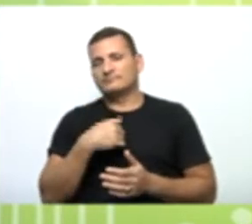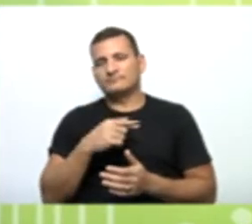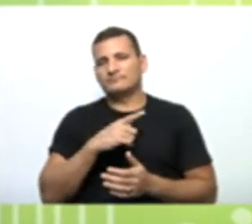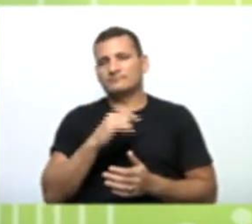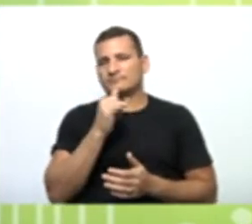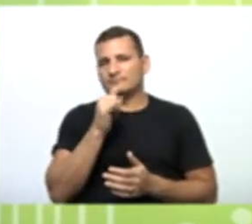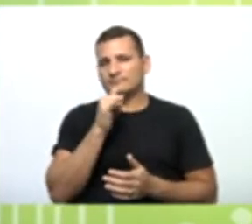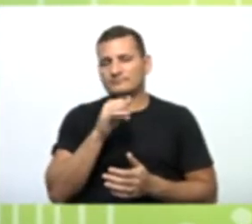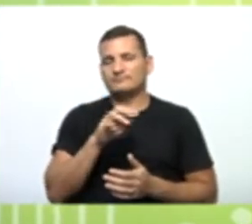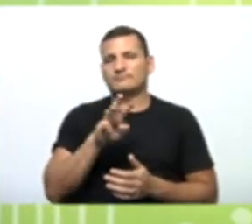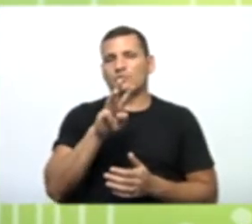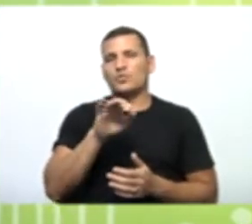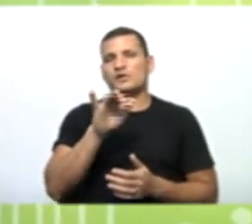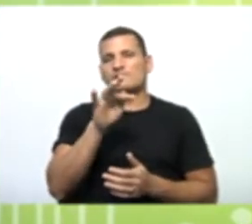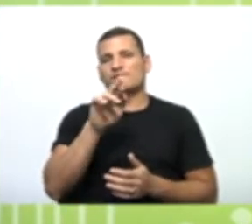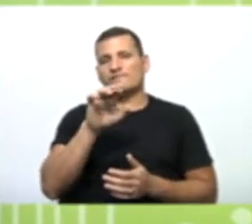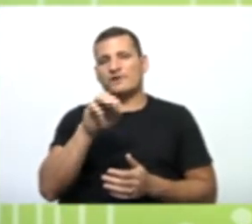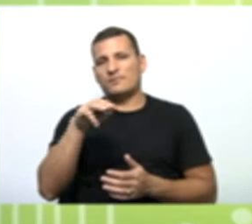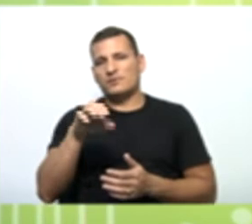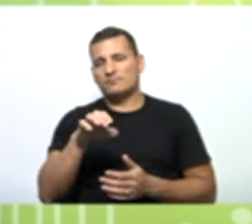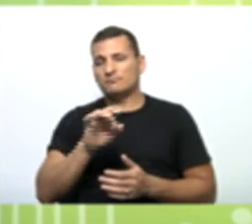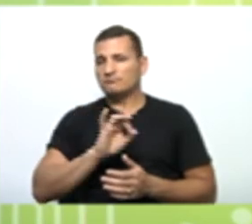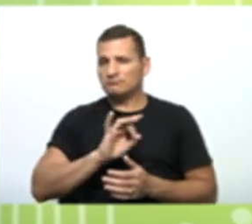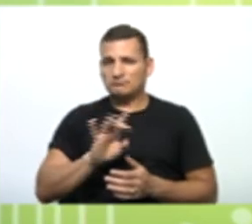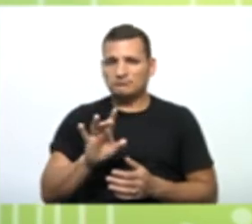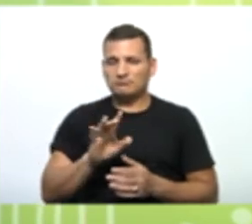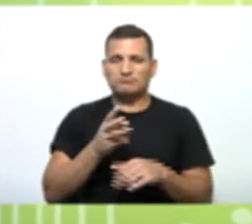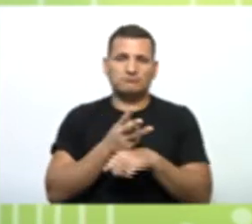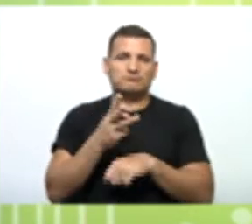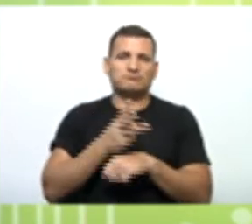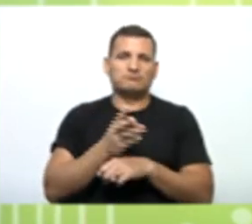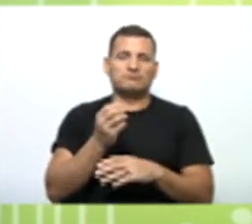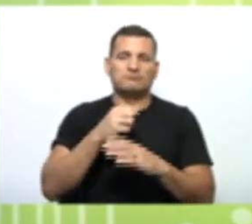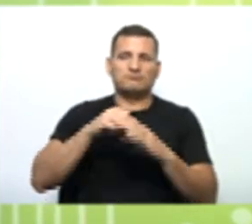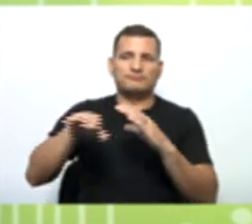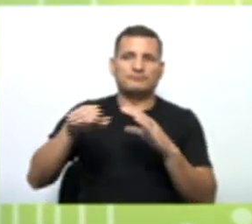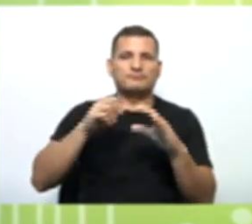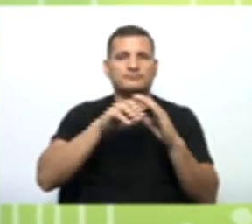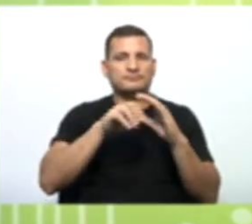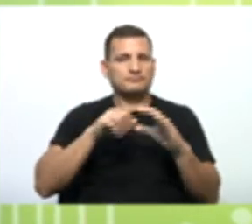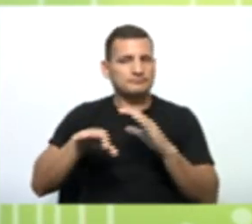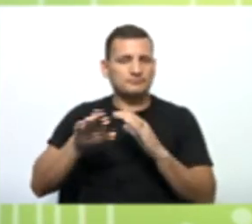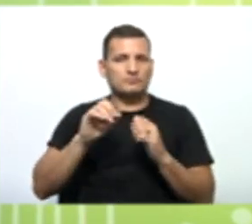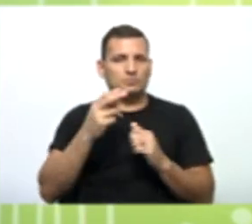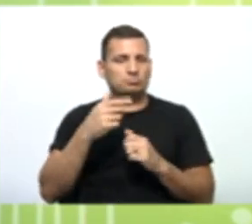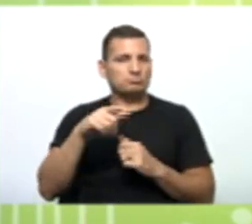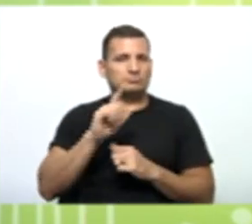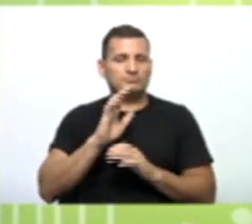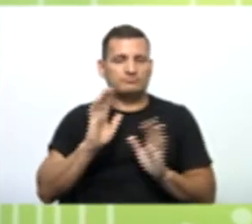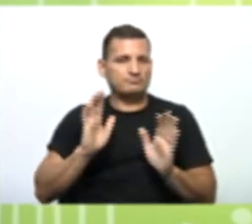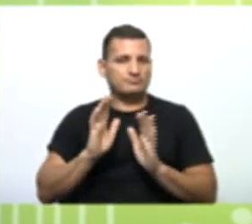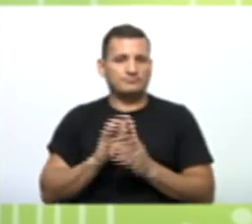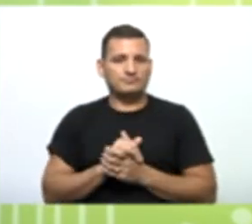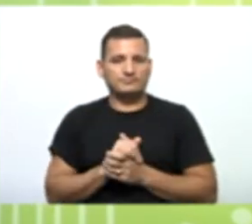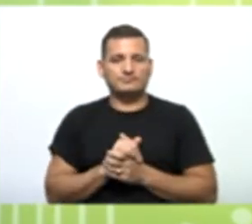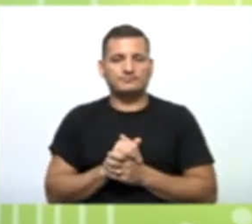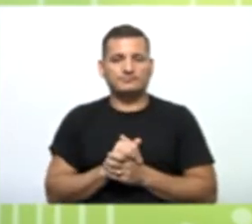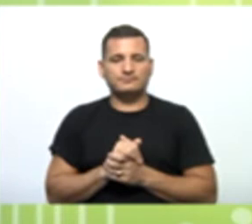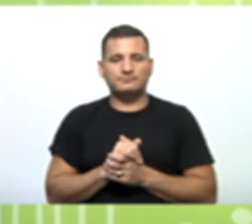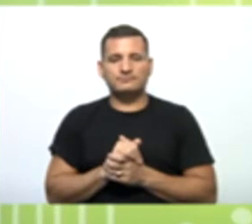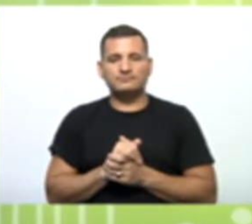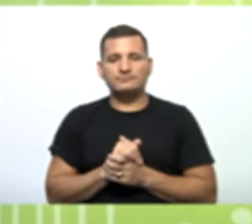do Wireframe. Você só copia e envia no WhatsApp mesmo, ou uma outra rede social, e acaba a